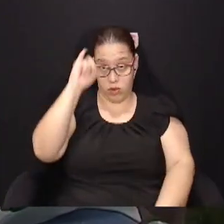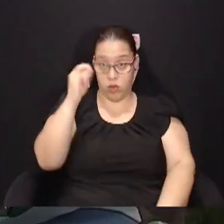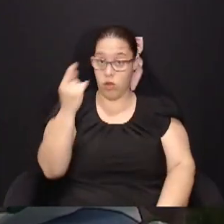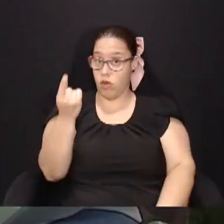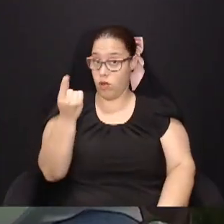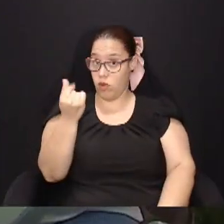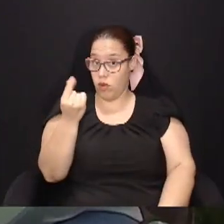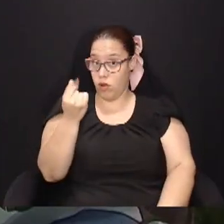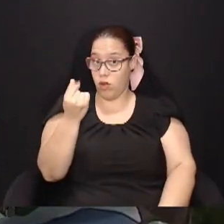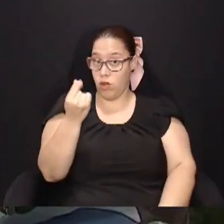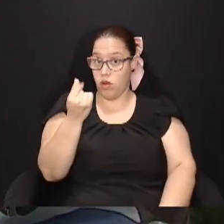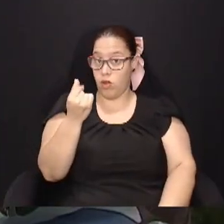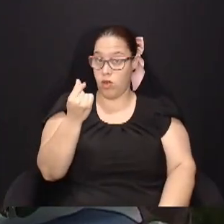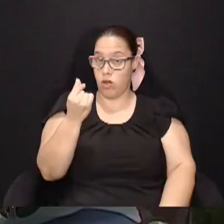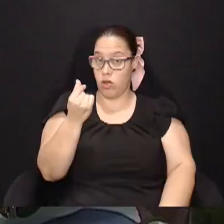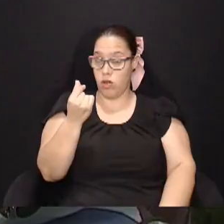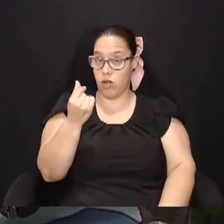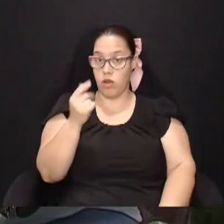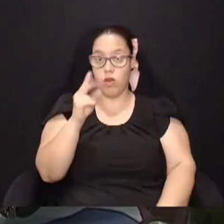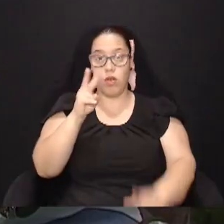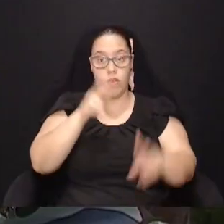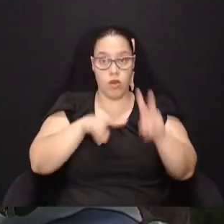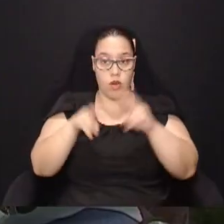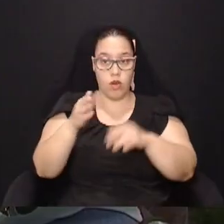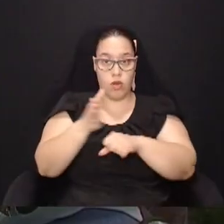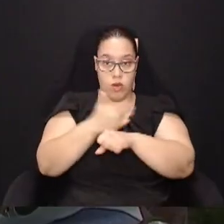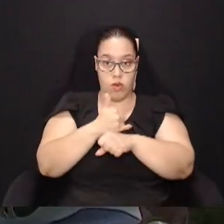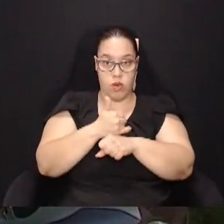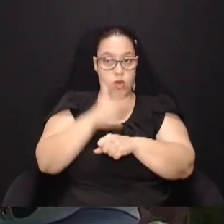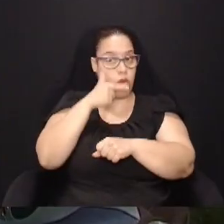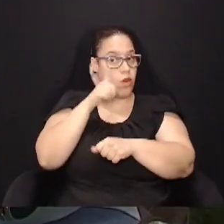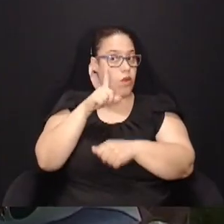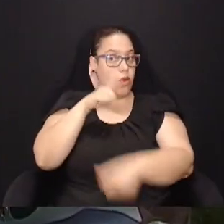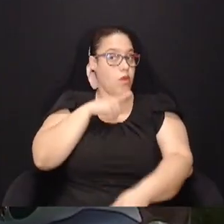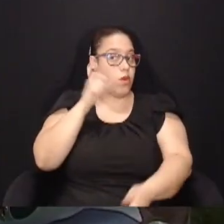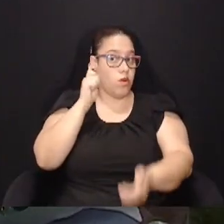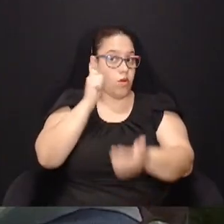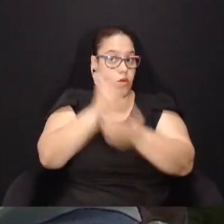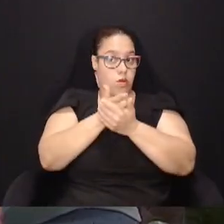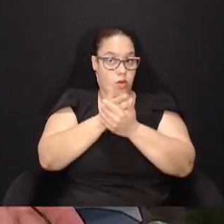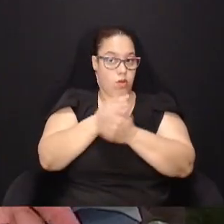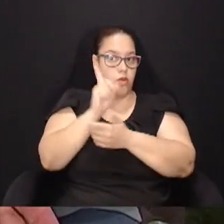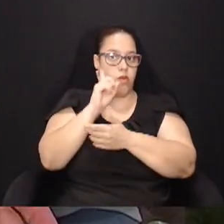orçamento, que verifiquem antes a sua capacidade de pagamento para não estourar o